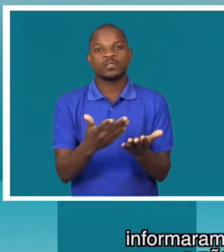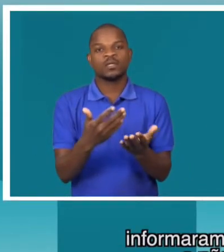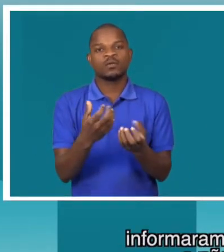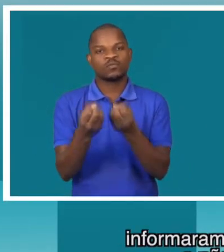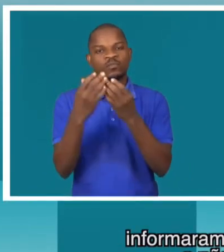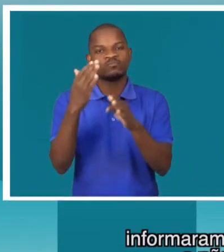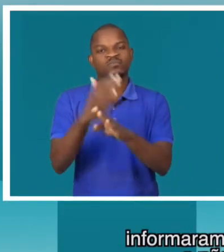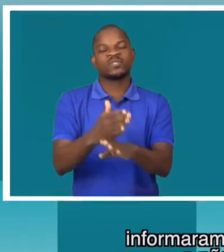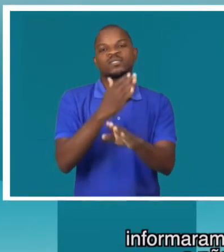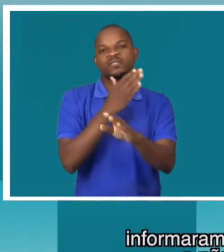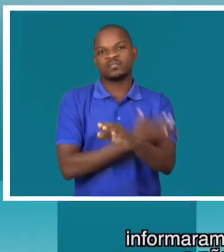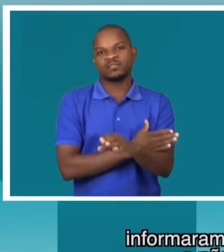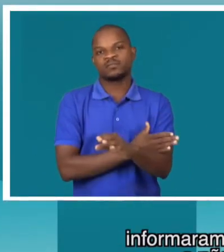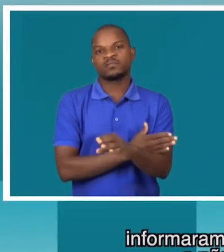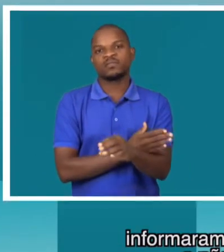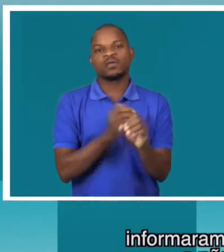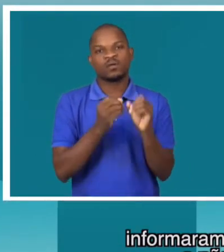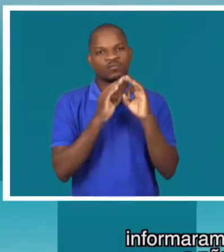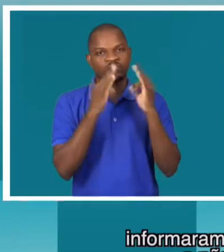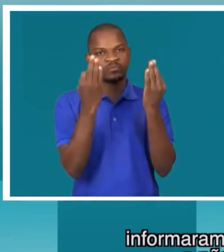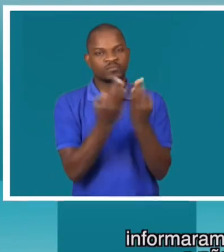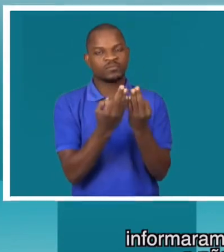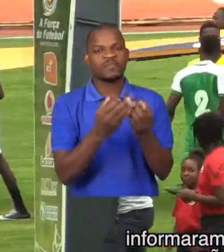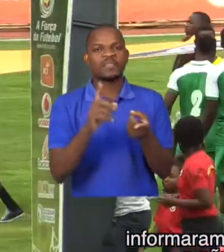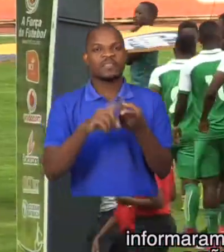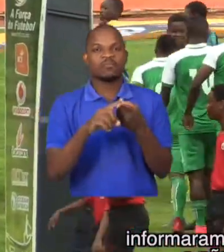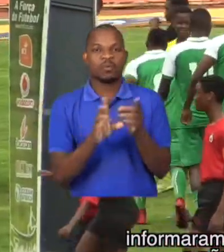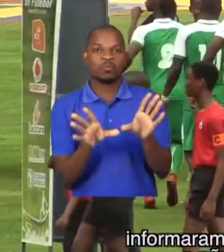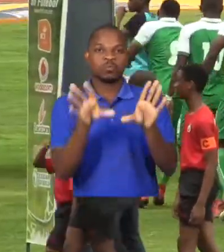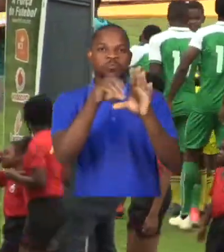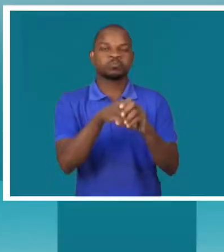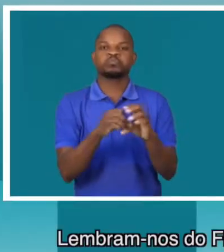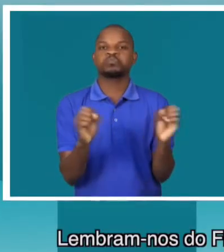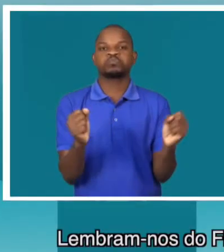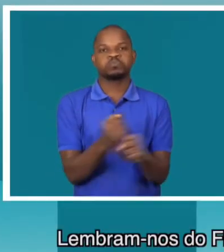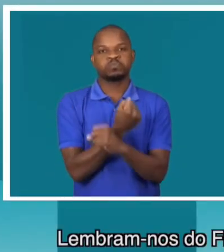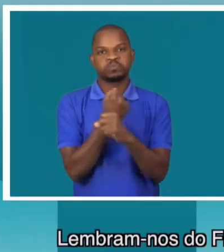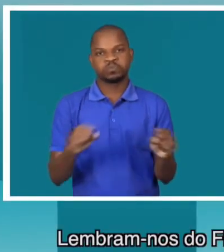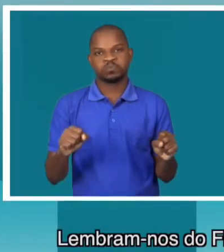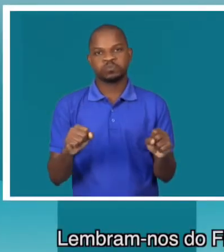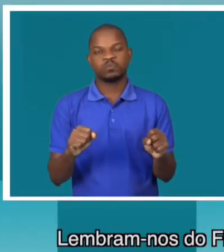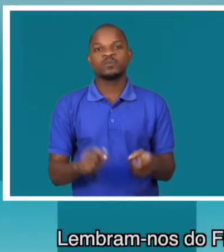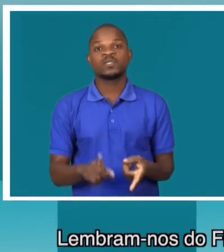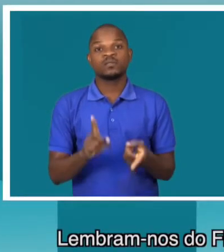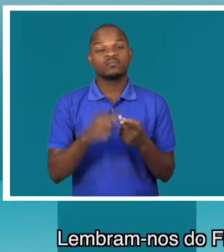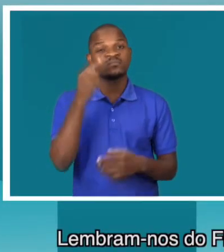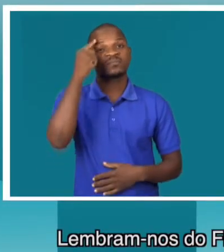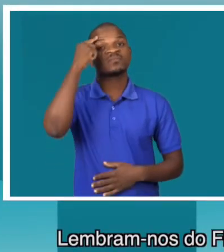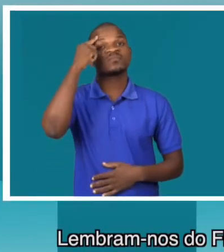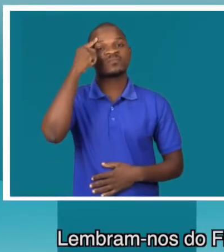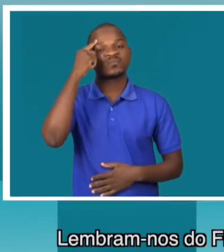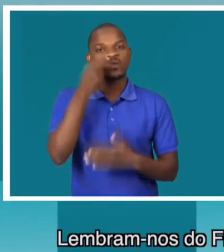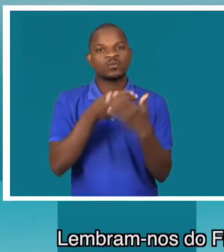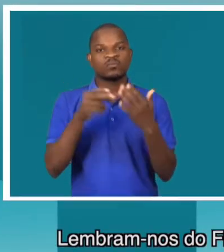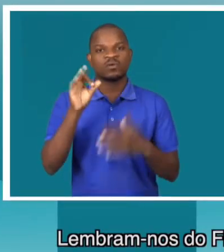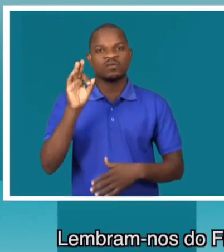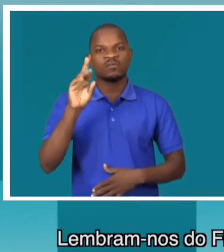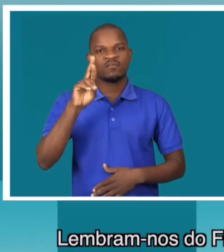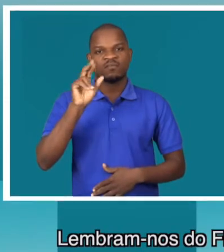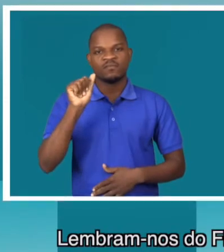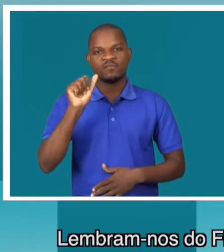com antecedência à Federação e não se juntaram à seleção. Lembramos-nos do Francisco Zimbib, que